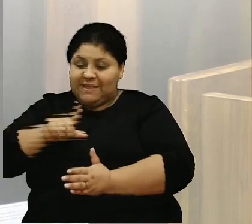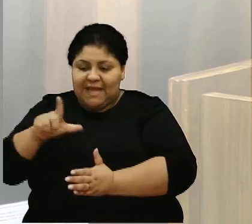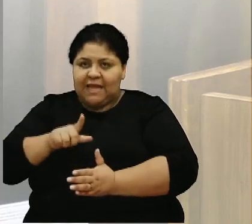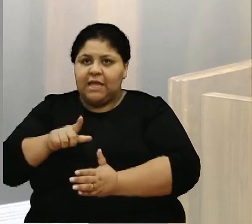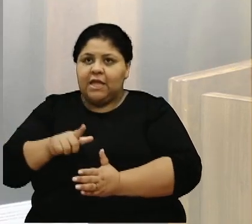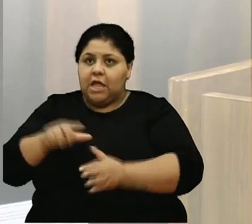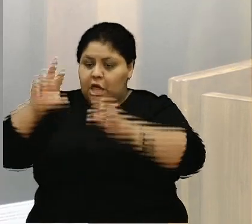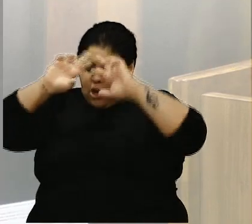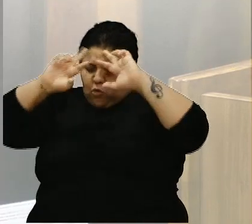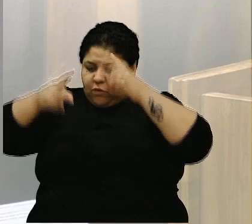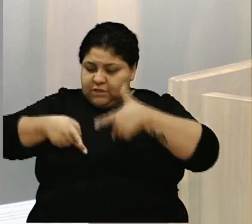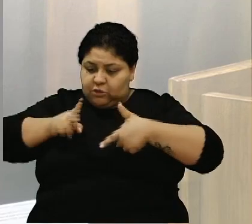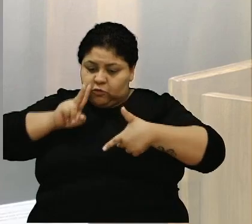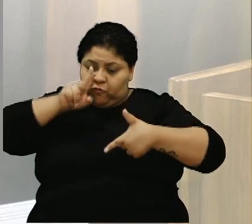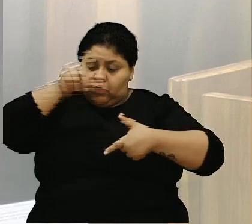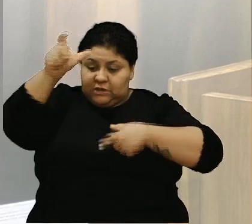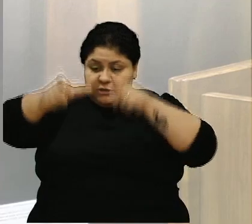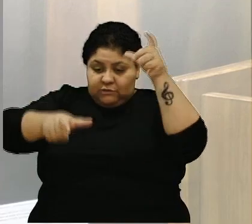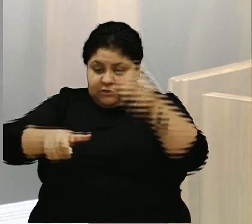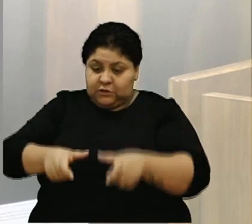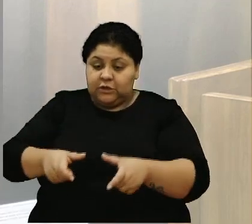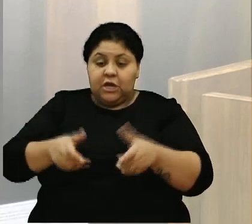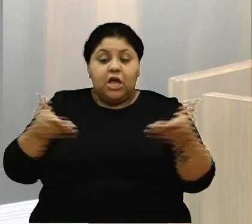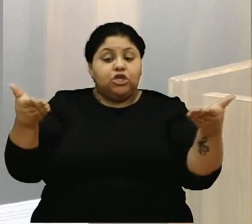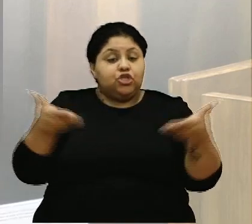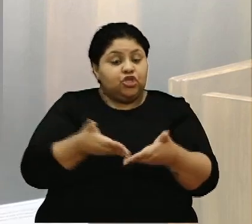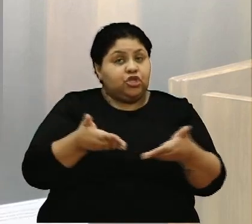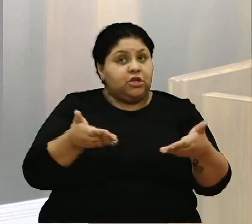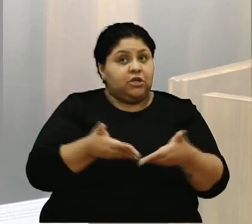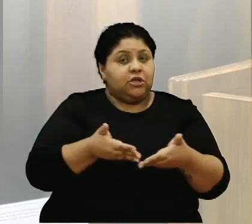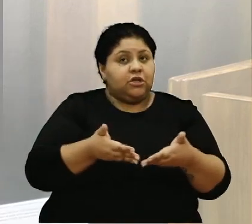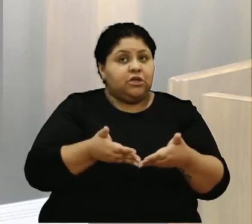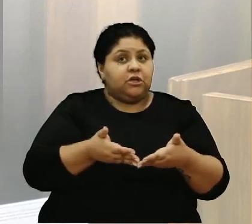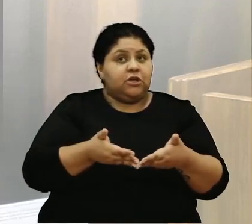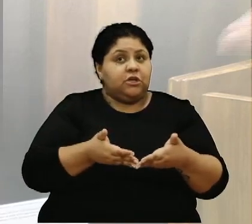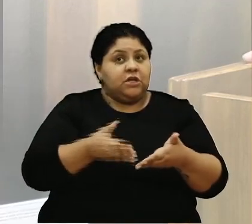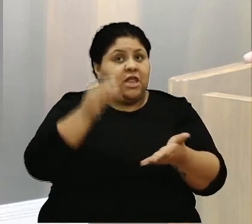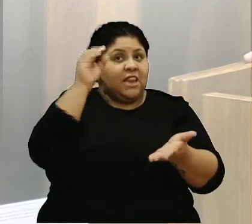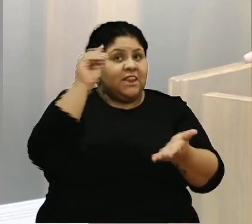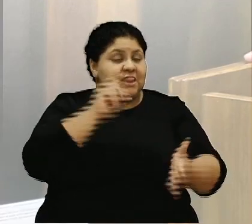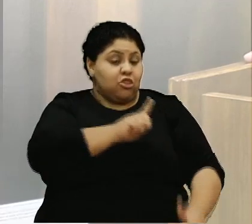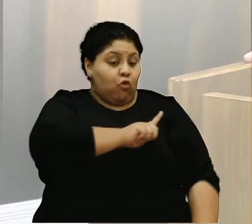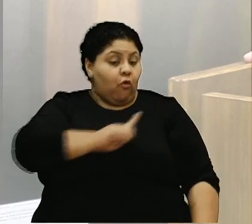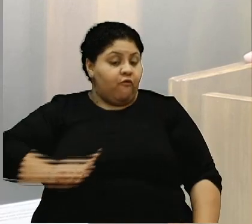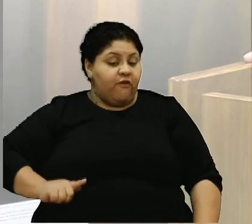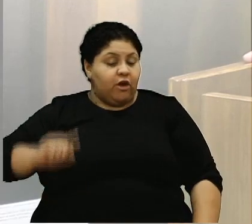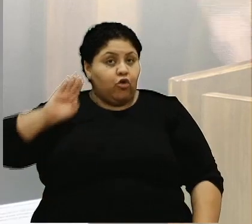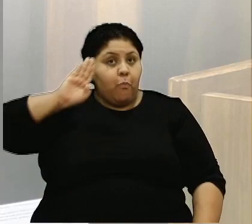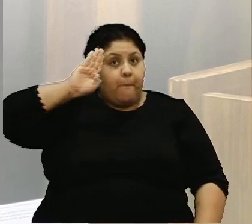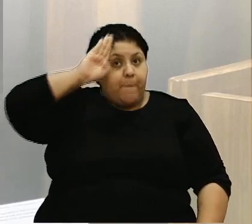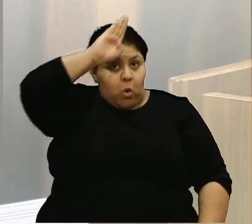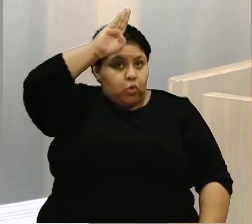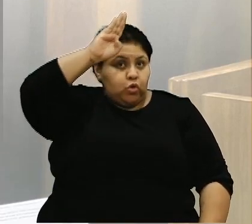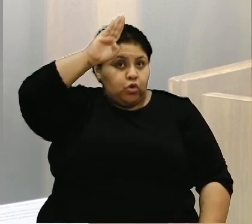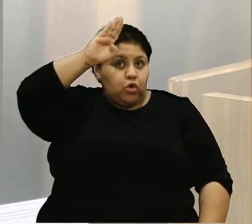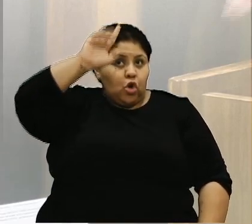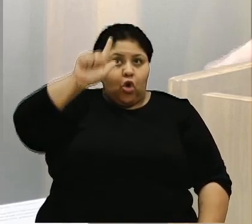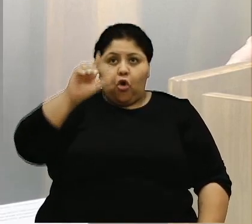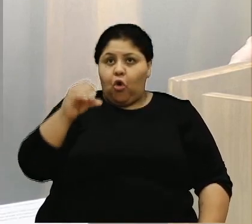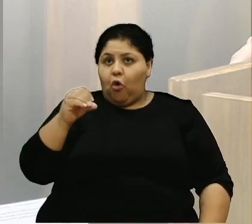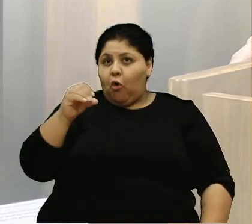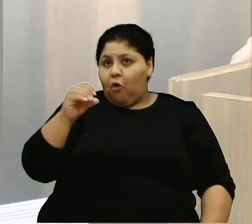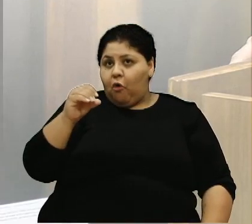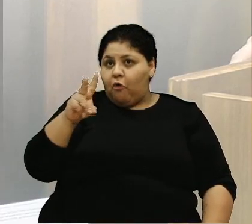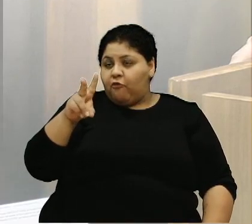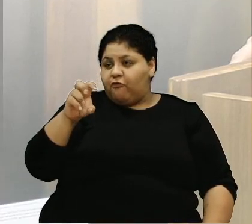nossa cidade, já que no governicho, no desgoverno do Bolsonaro, não veio uma fagulha